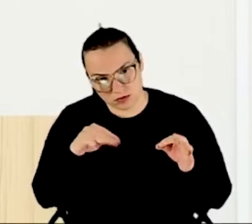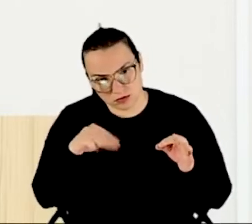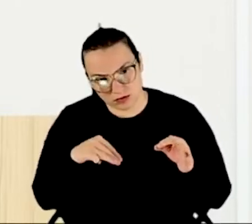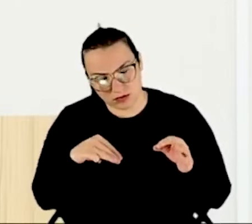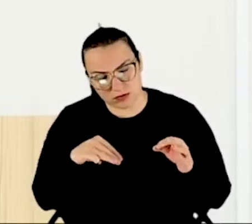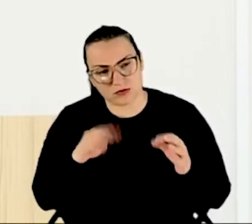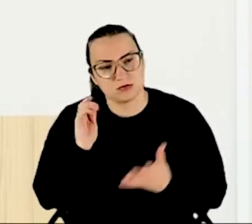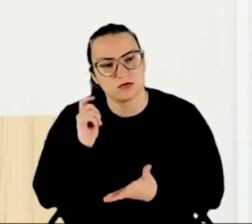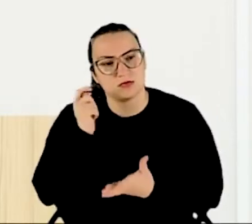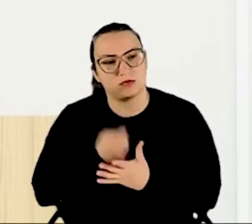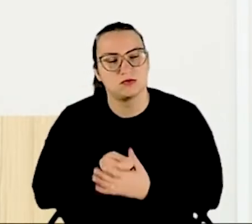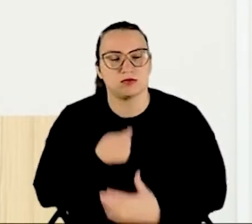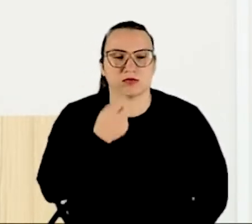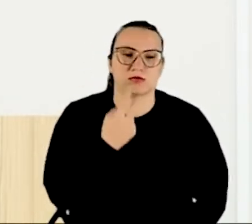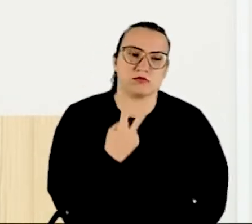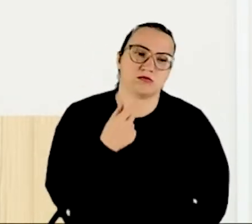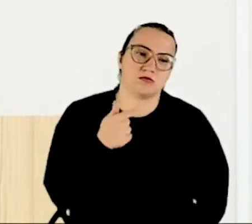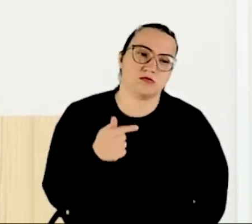pagar